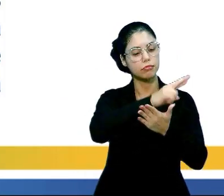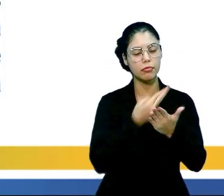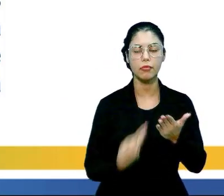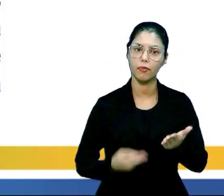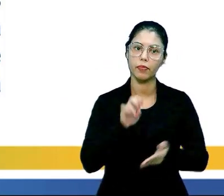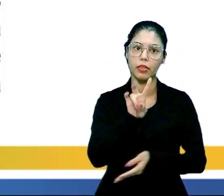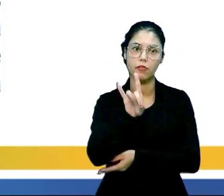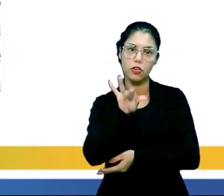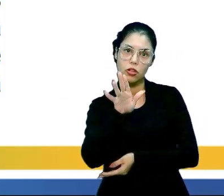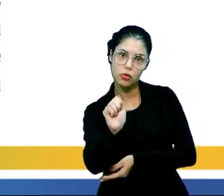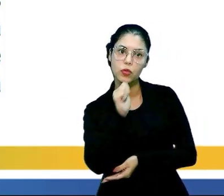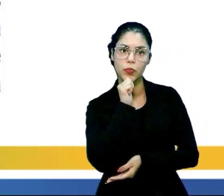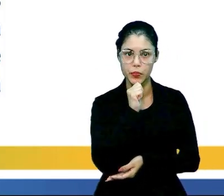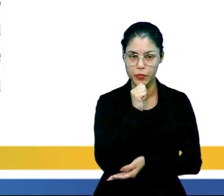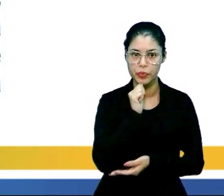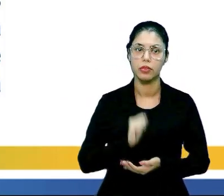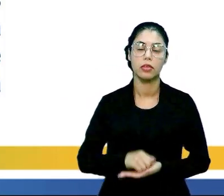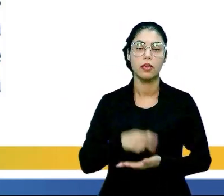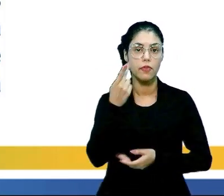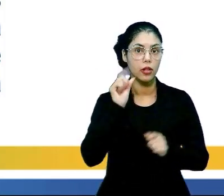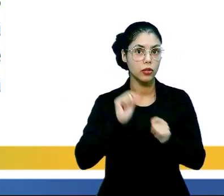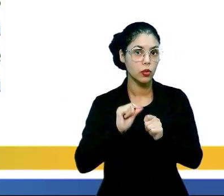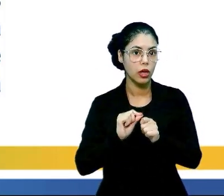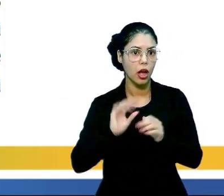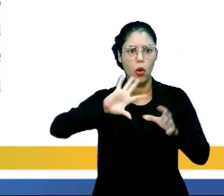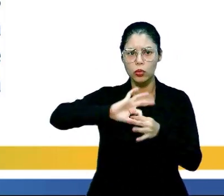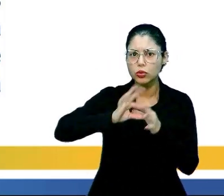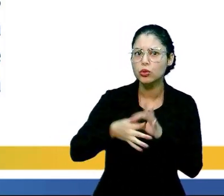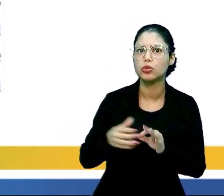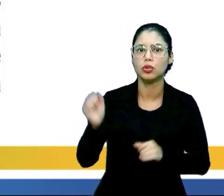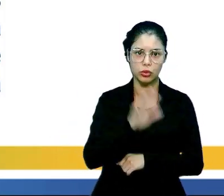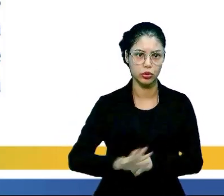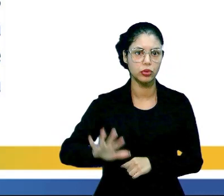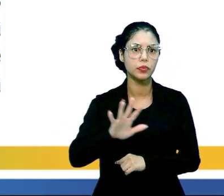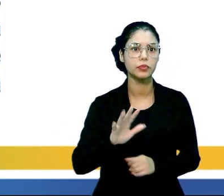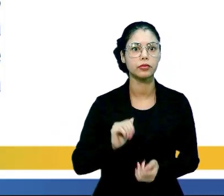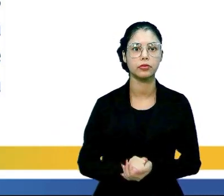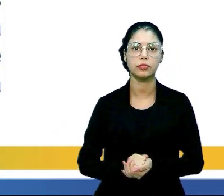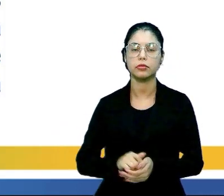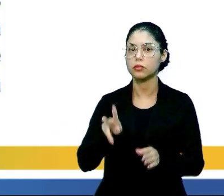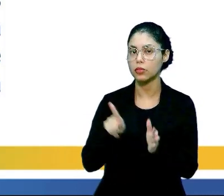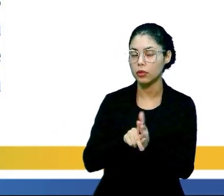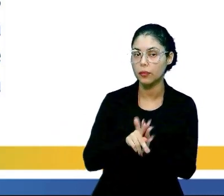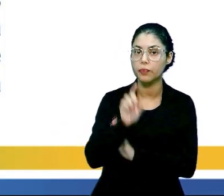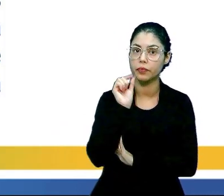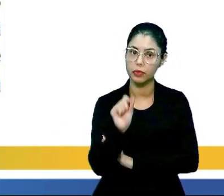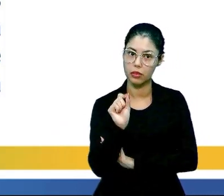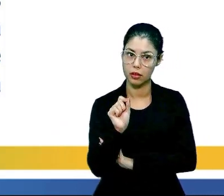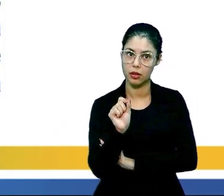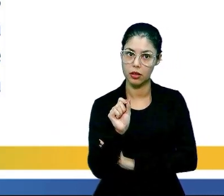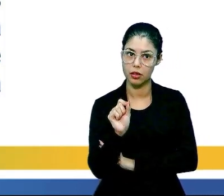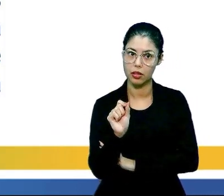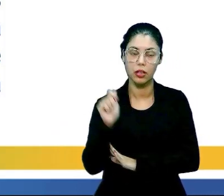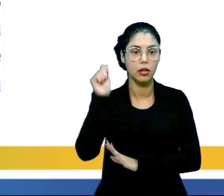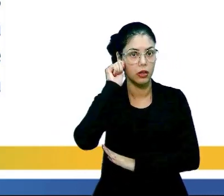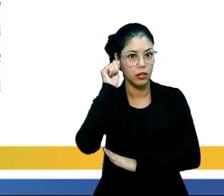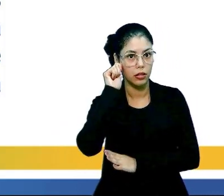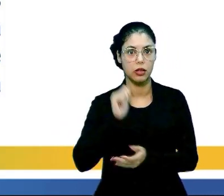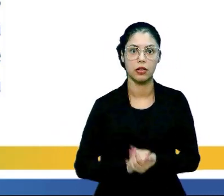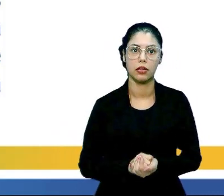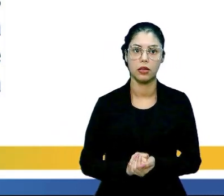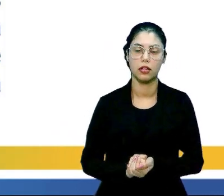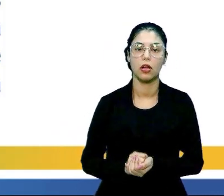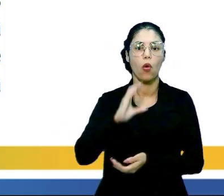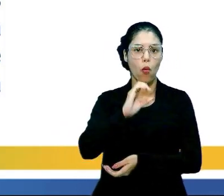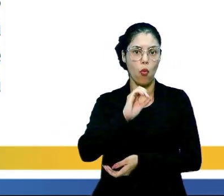do Vinícius Adriano, e aí ele faz uma contextualização, por exemplo, da obra do autor de um